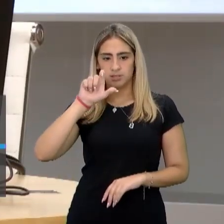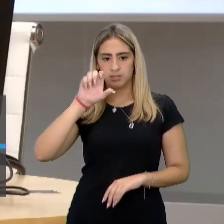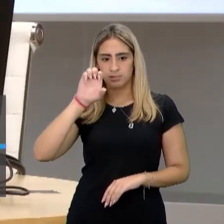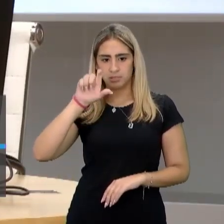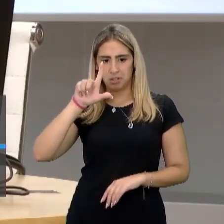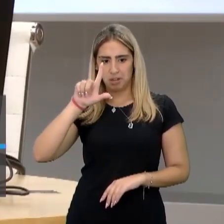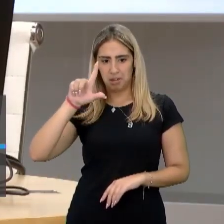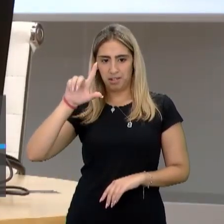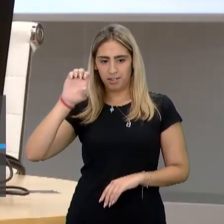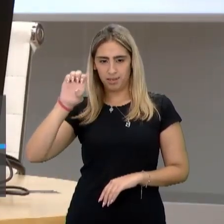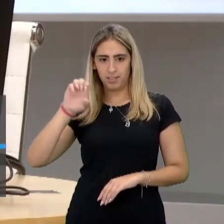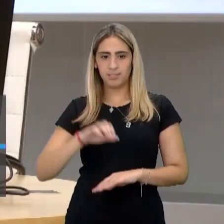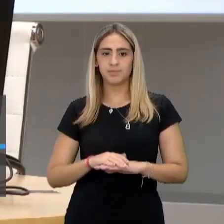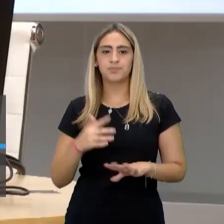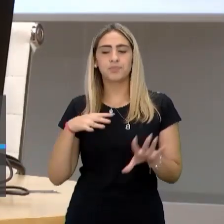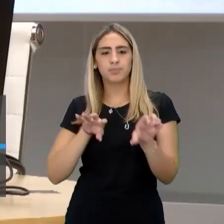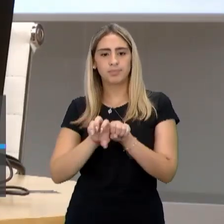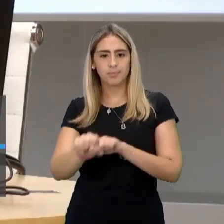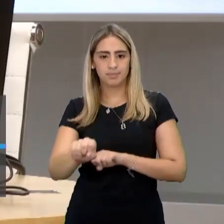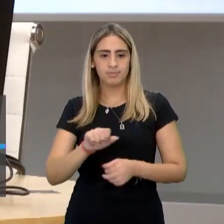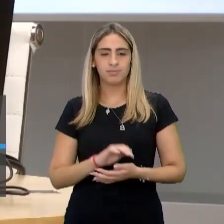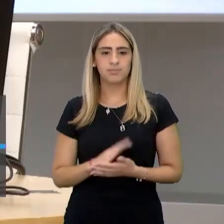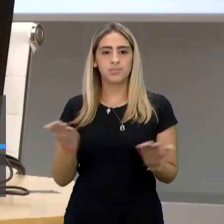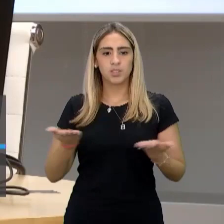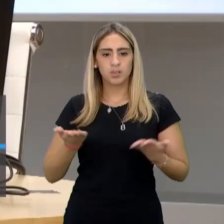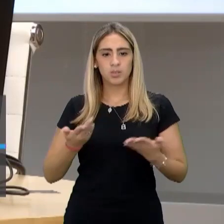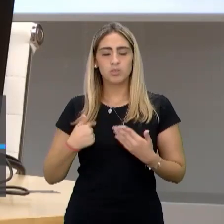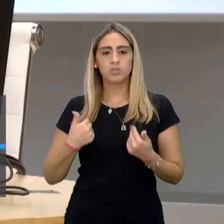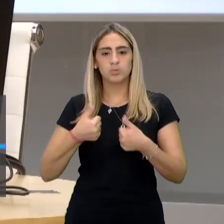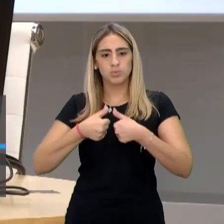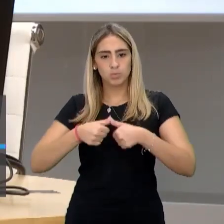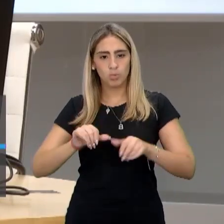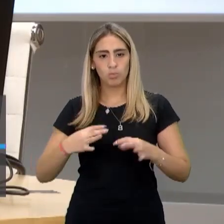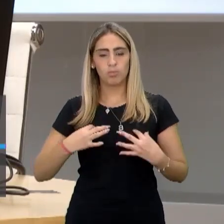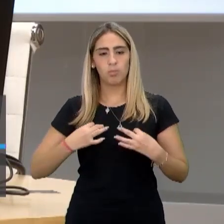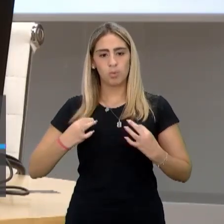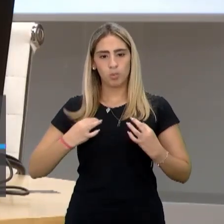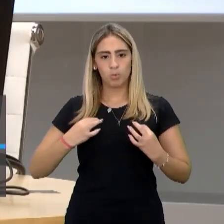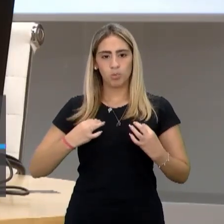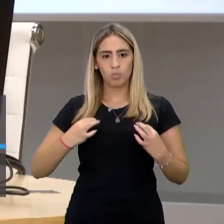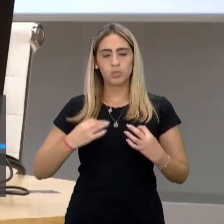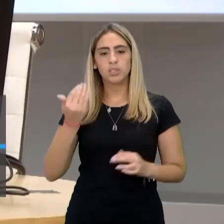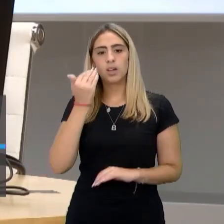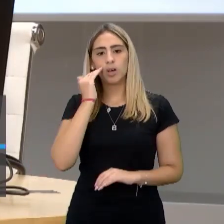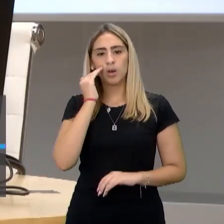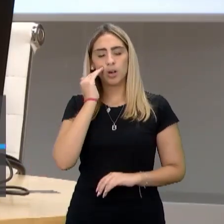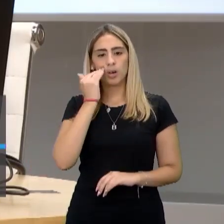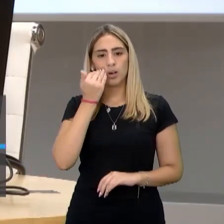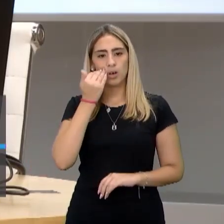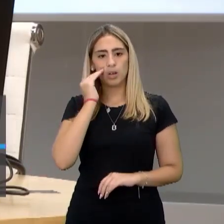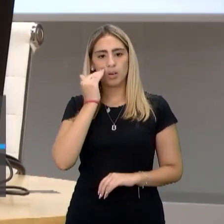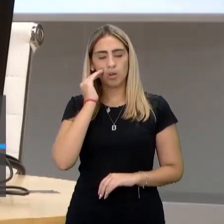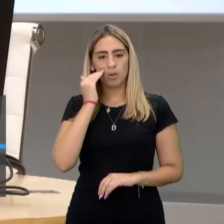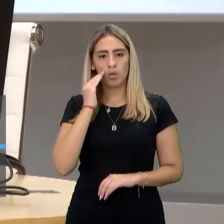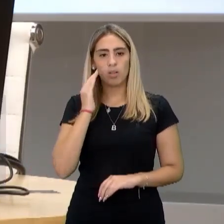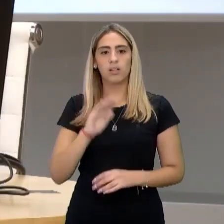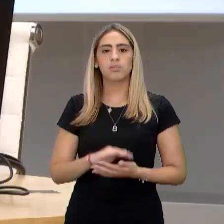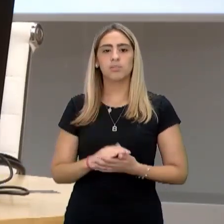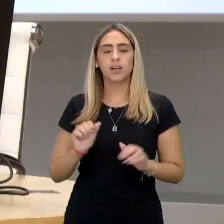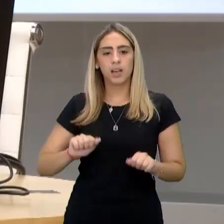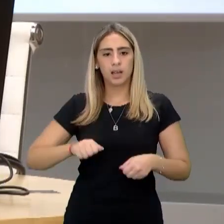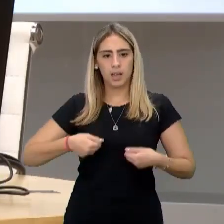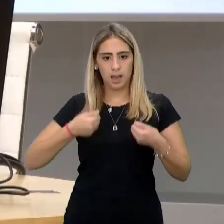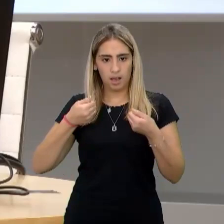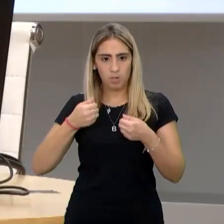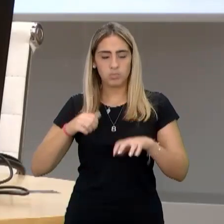sabem, né, formadora aqui da EFAP. Hoje eu estou vestida com uma blusa rosa de gola alta, uma calça jeans,